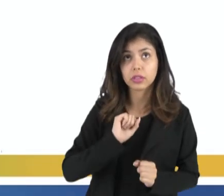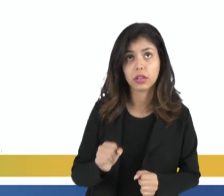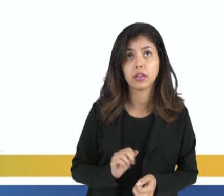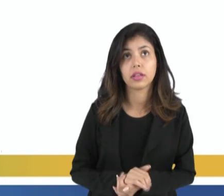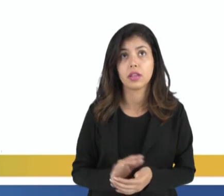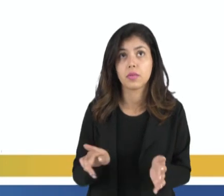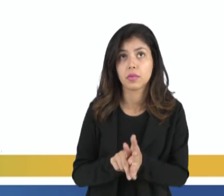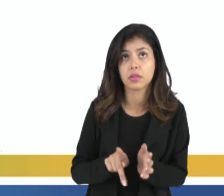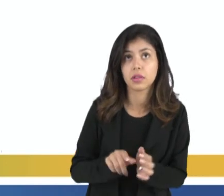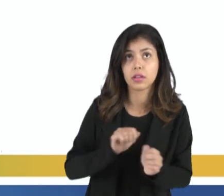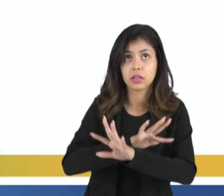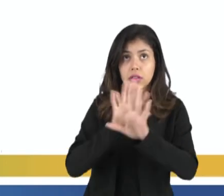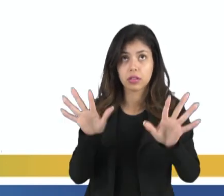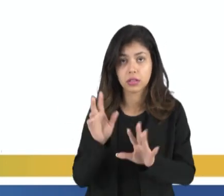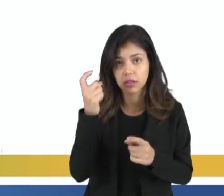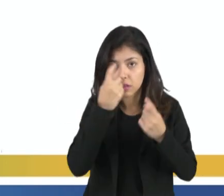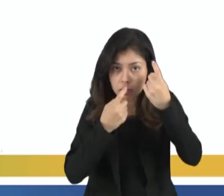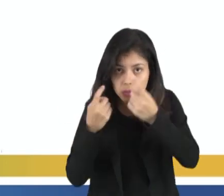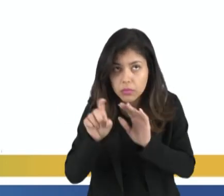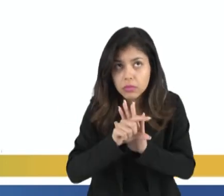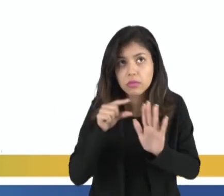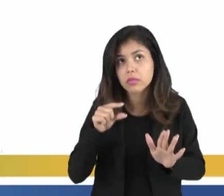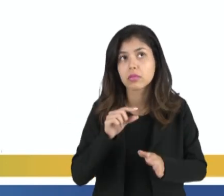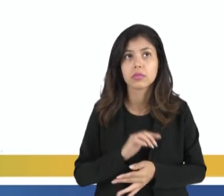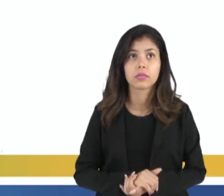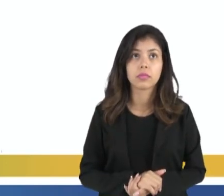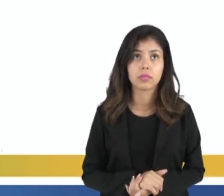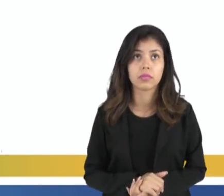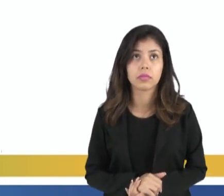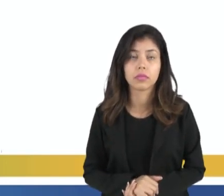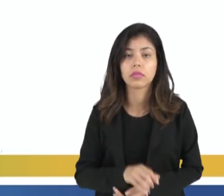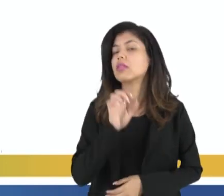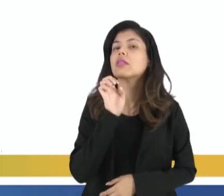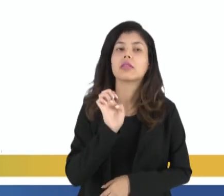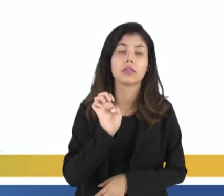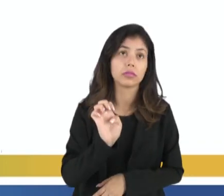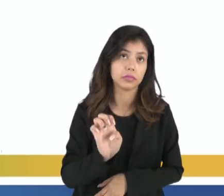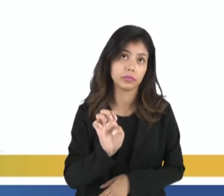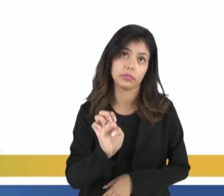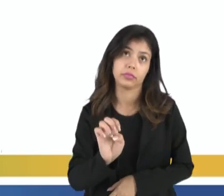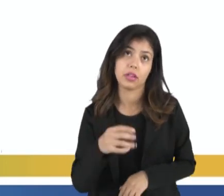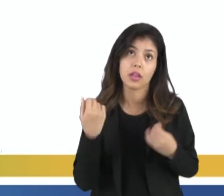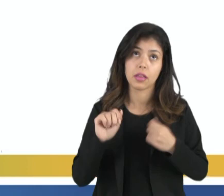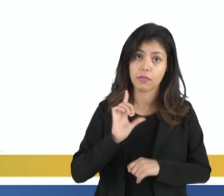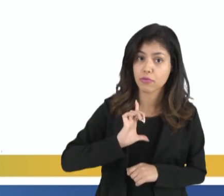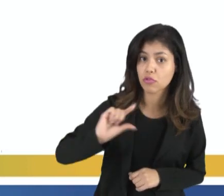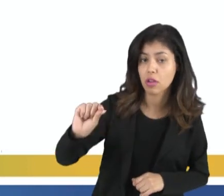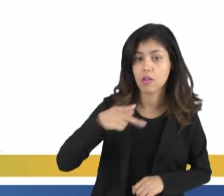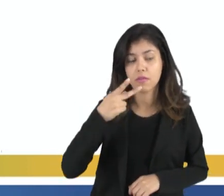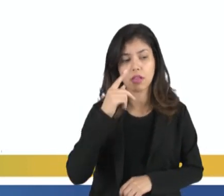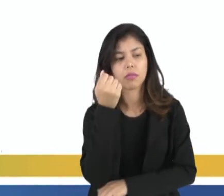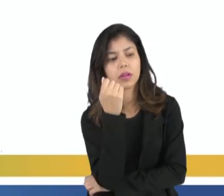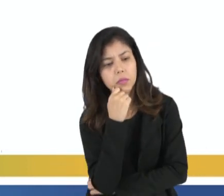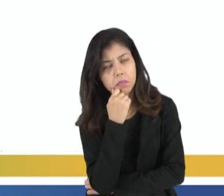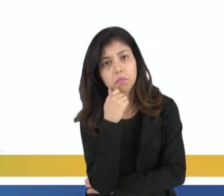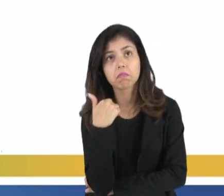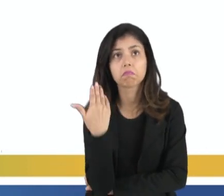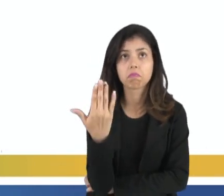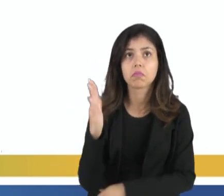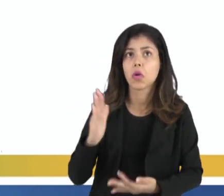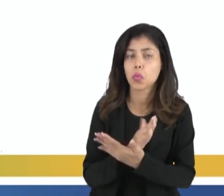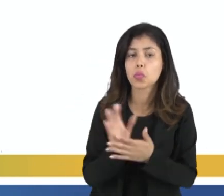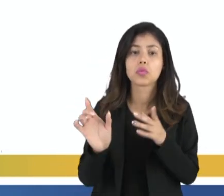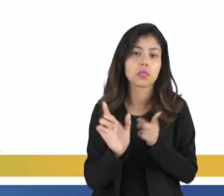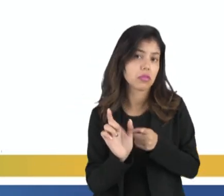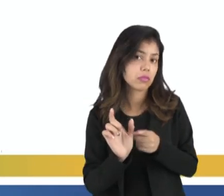foi classificadamente expresso no trecho, vamos ver? Nesse trecho, que deveria fugir ou falar com ela. Ora,